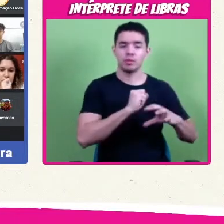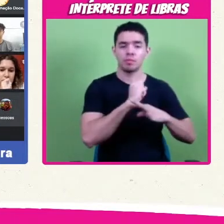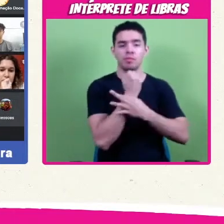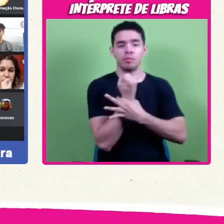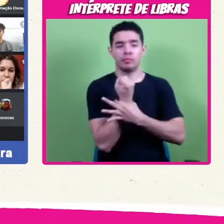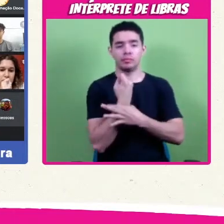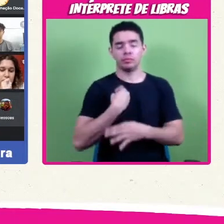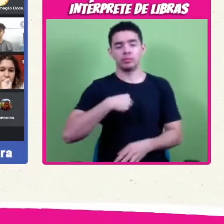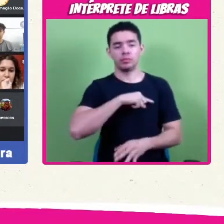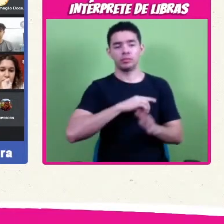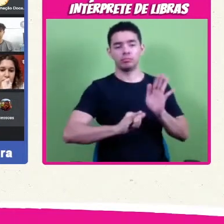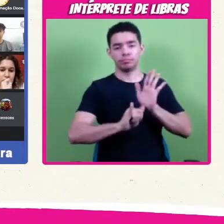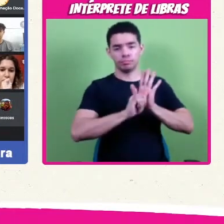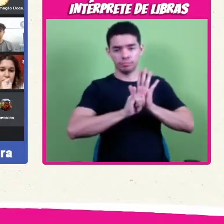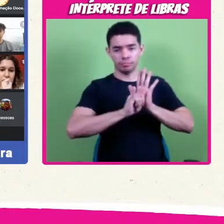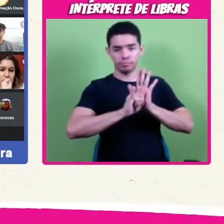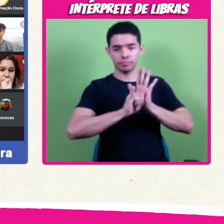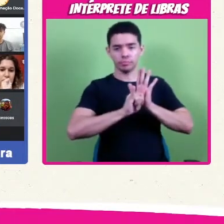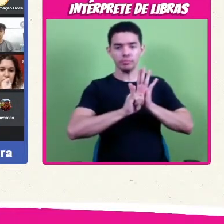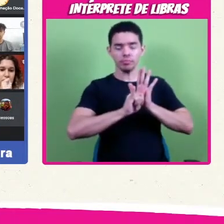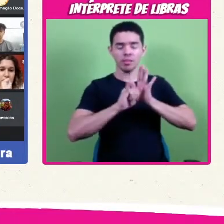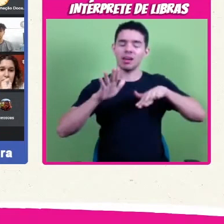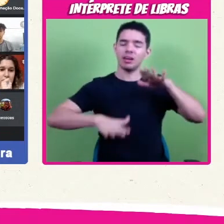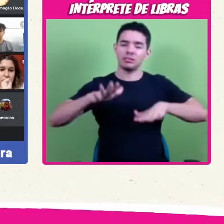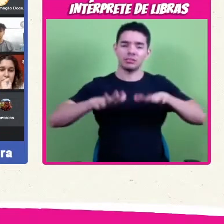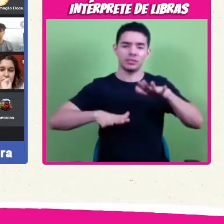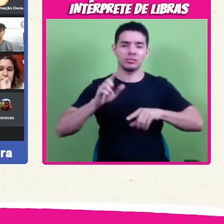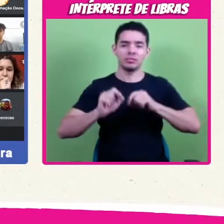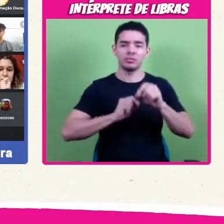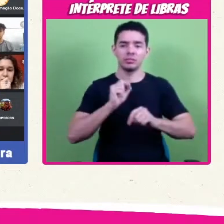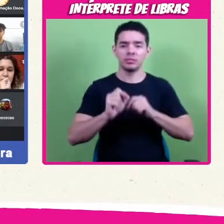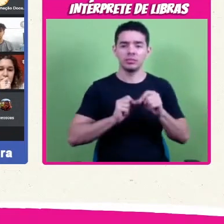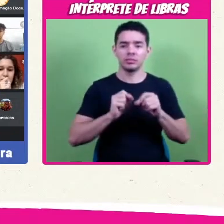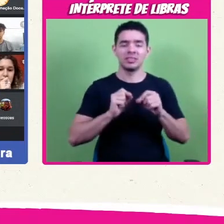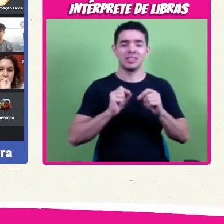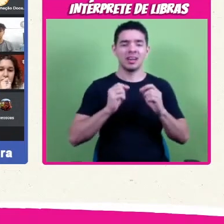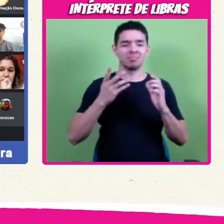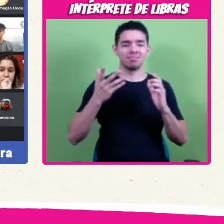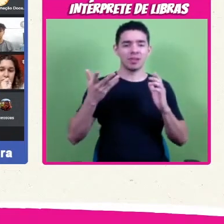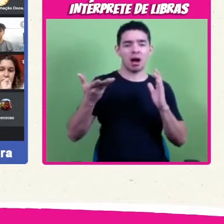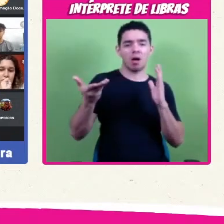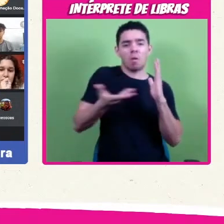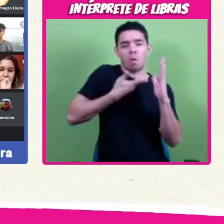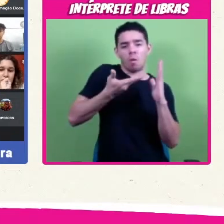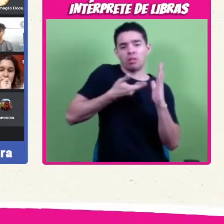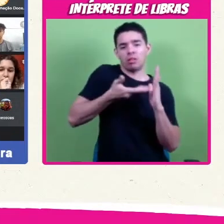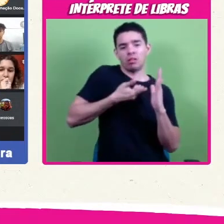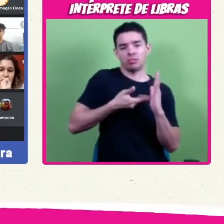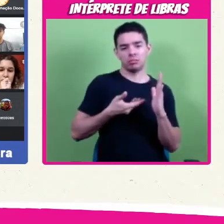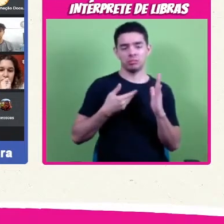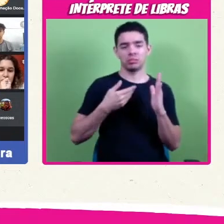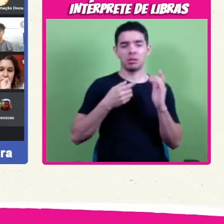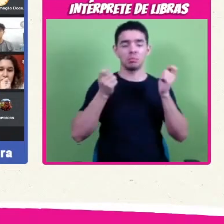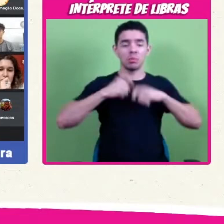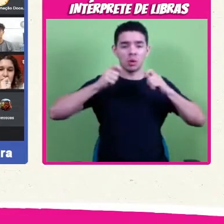nossa identidade, muitas vezes tolhe, né, poda essas potencialidades que muitas vezes